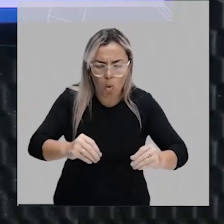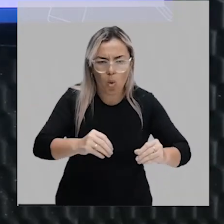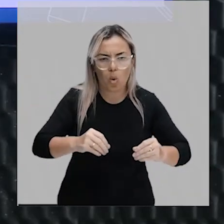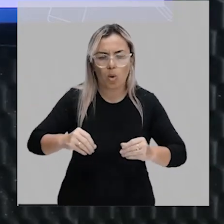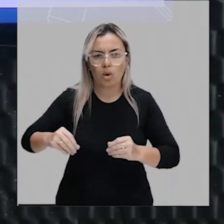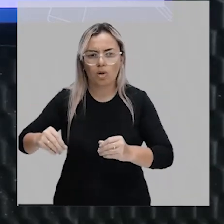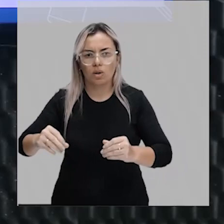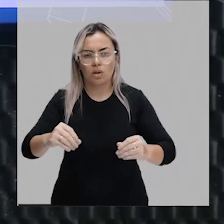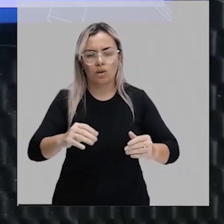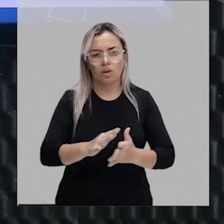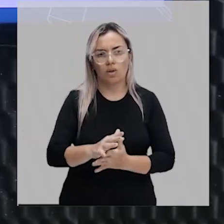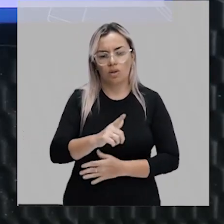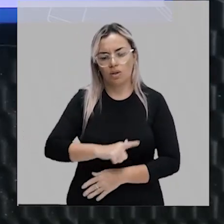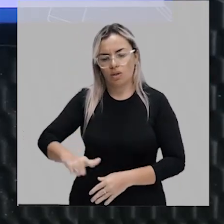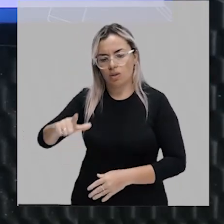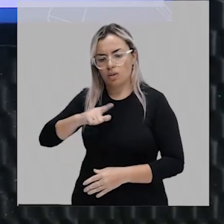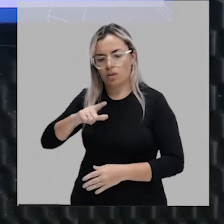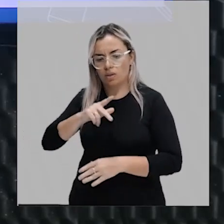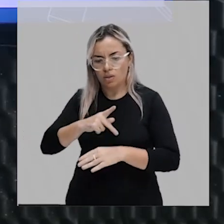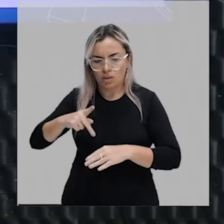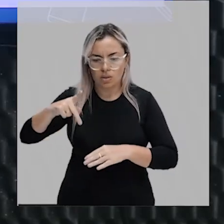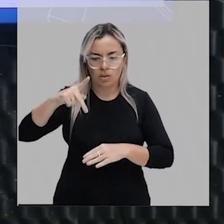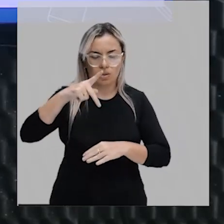você tem a presença do Estado.